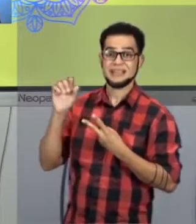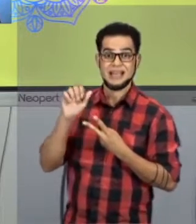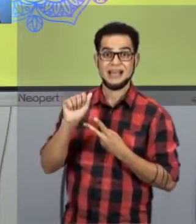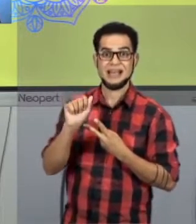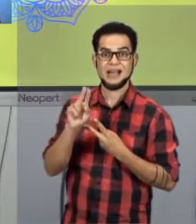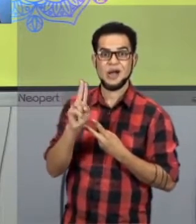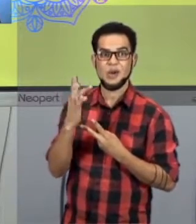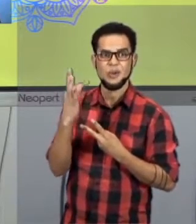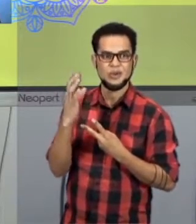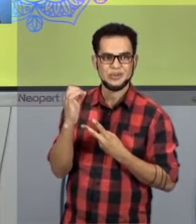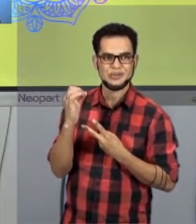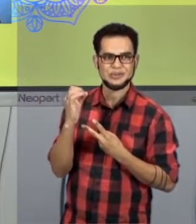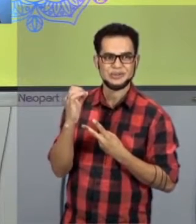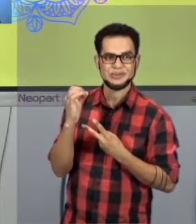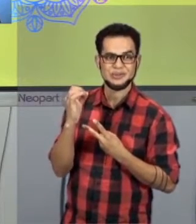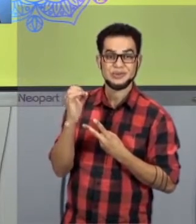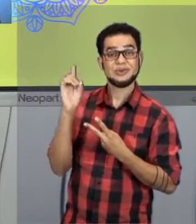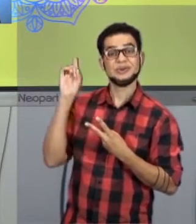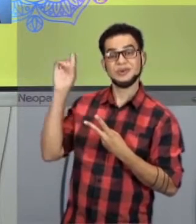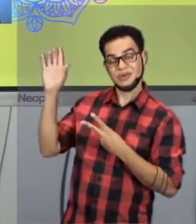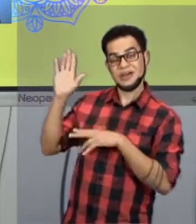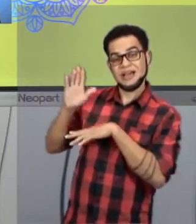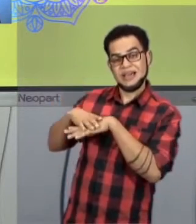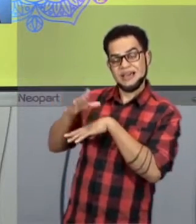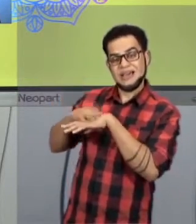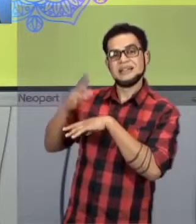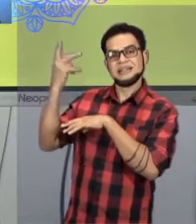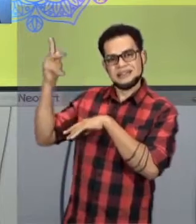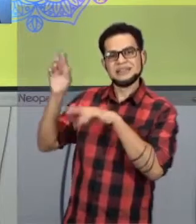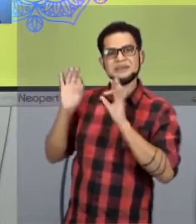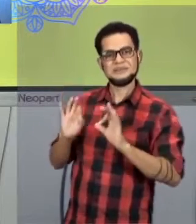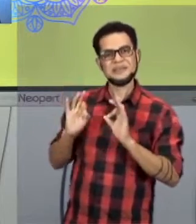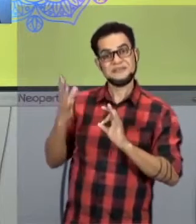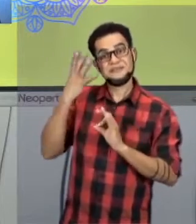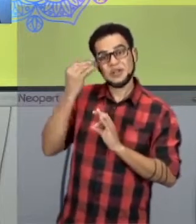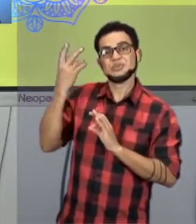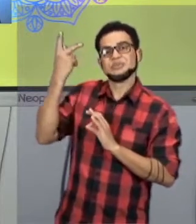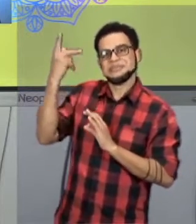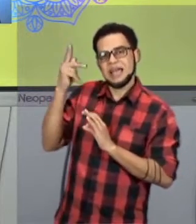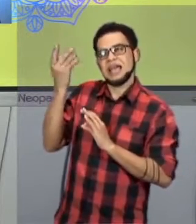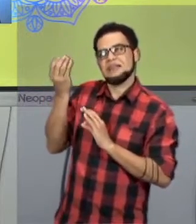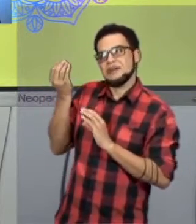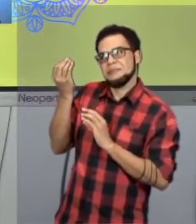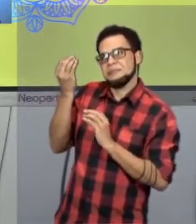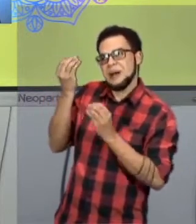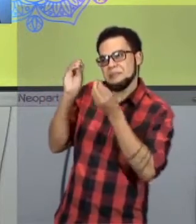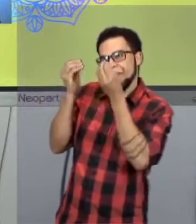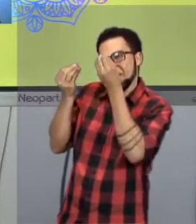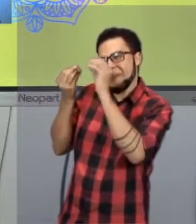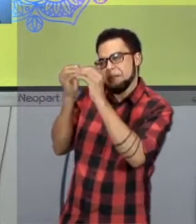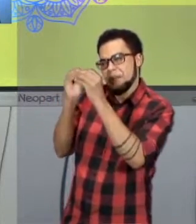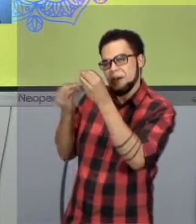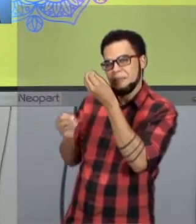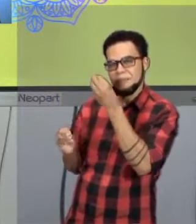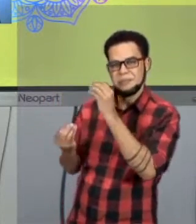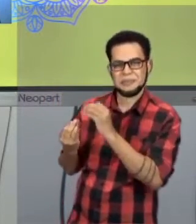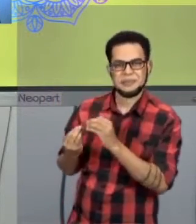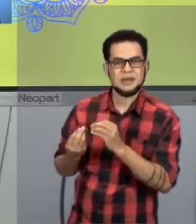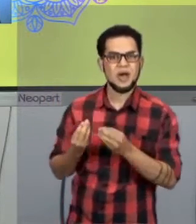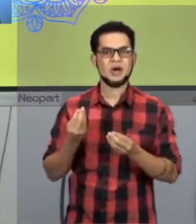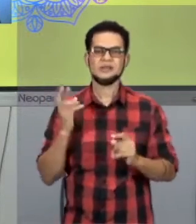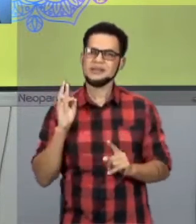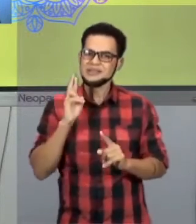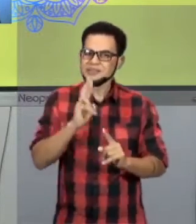Autorretrato. A Lila fez um desenho dela e preencheu com texturas gráficas. Olha como deu um